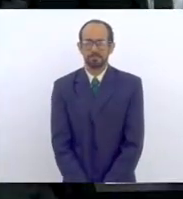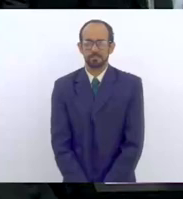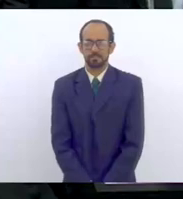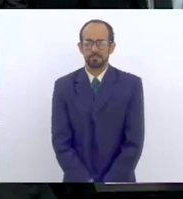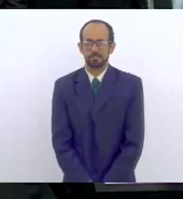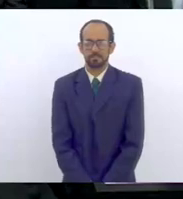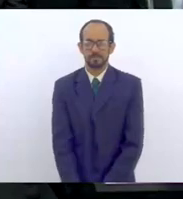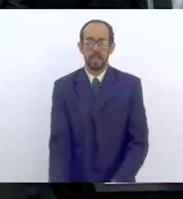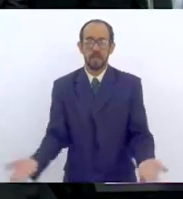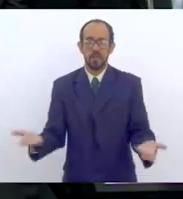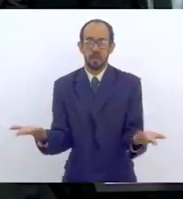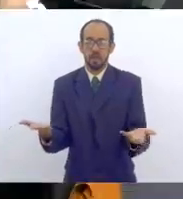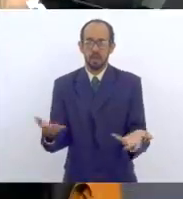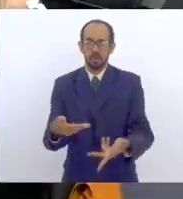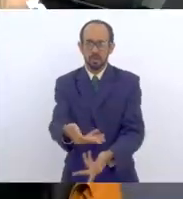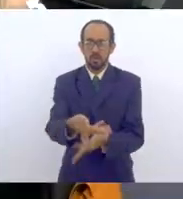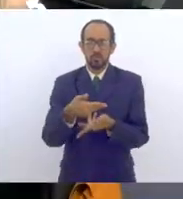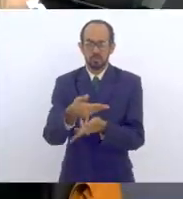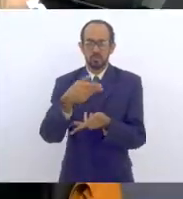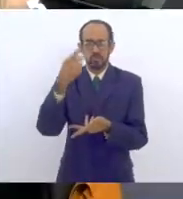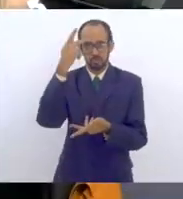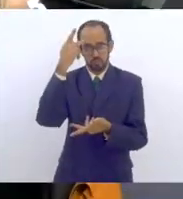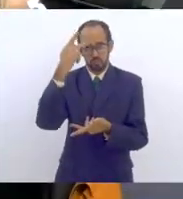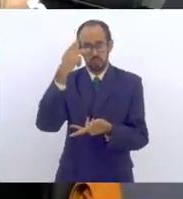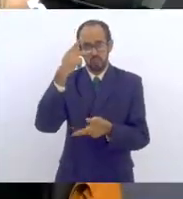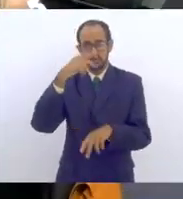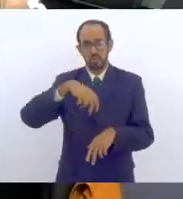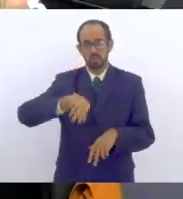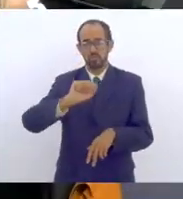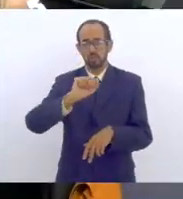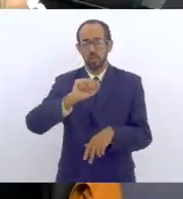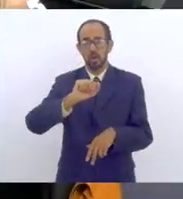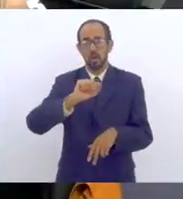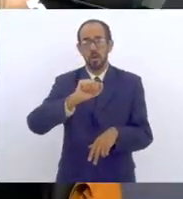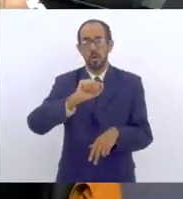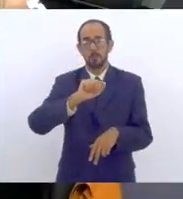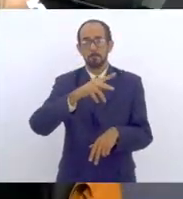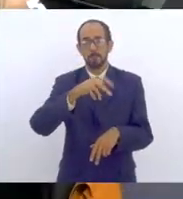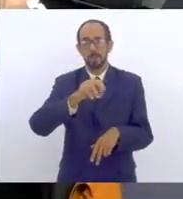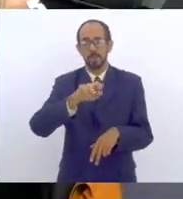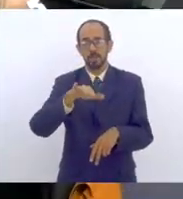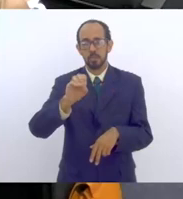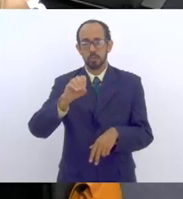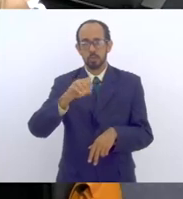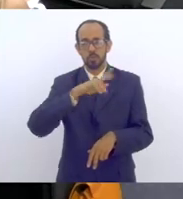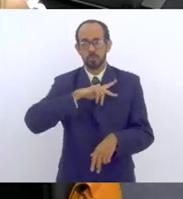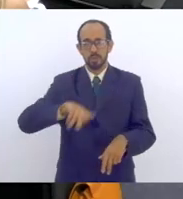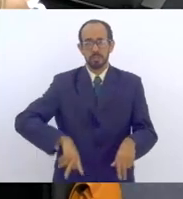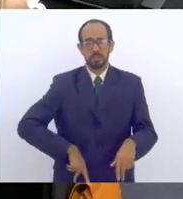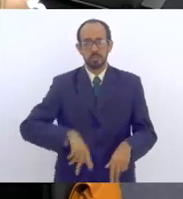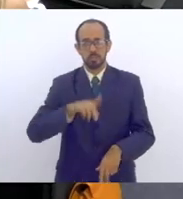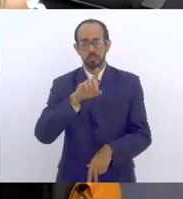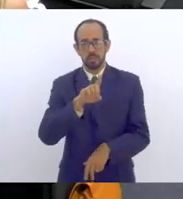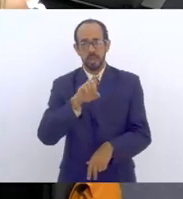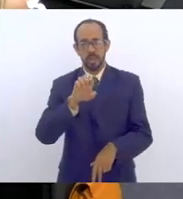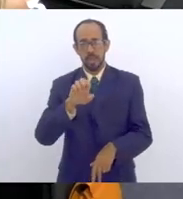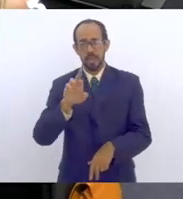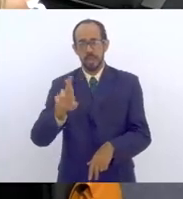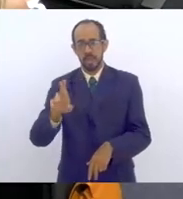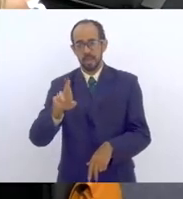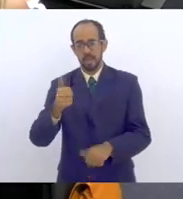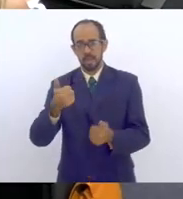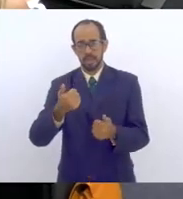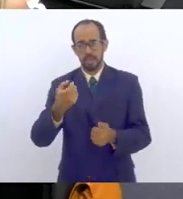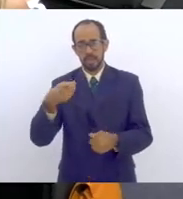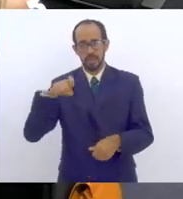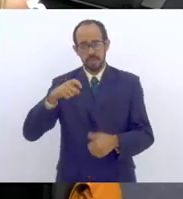neste momento convidamos o Senhor Pedro Henrique de Oliveira Ramos presidente do Dr do Rio de Janeiro em subsecretário de